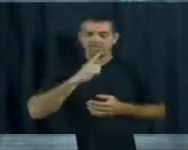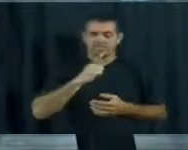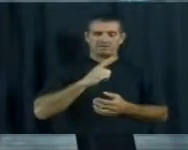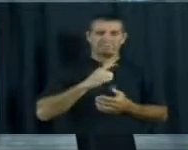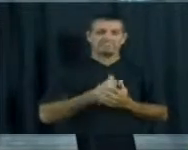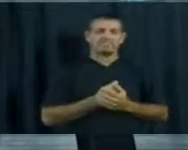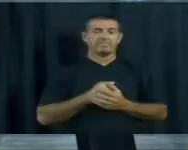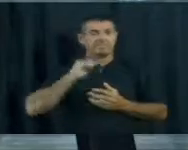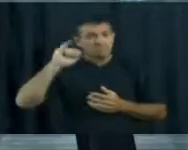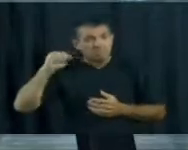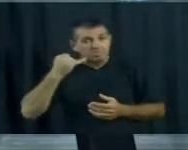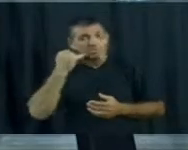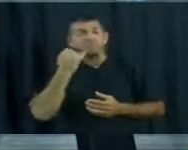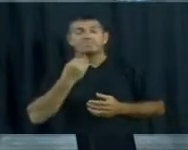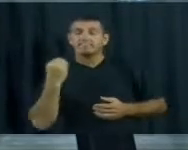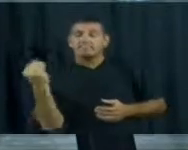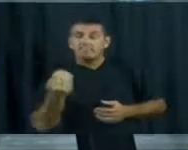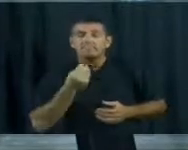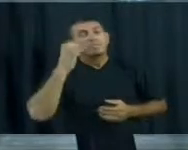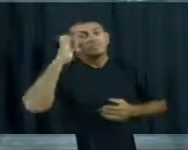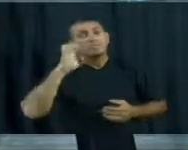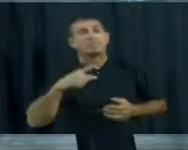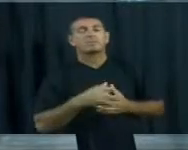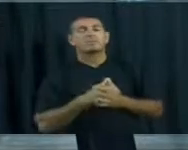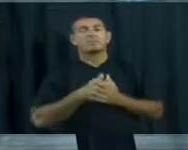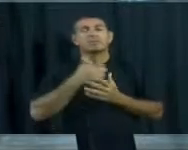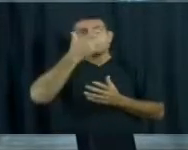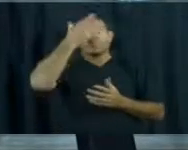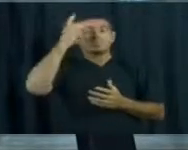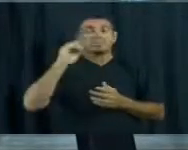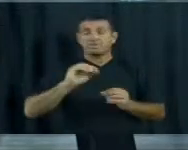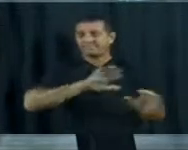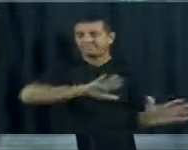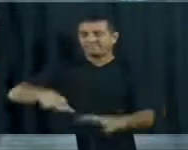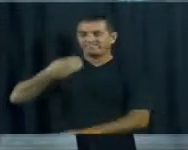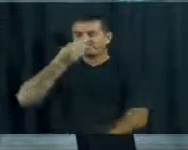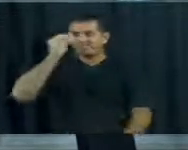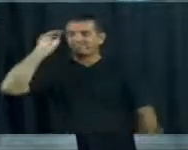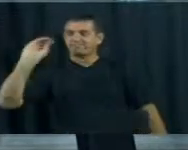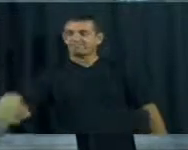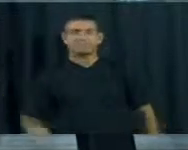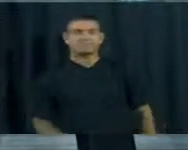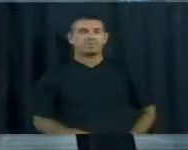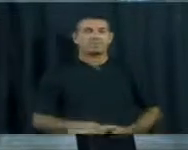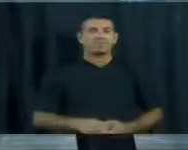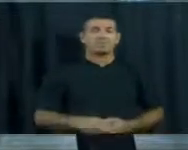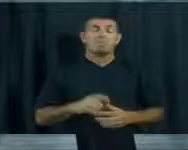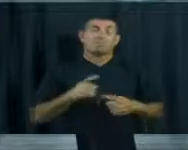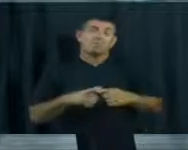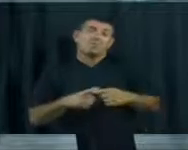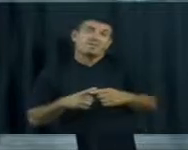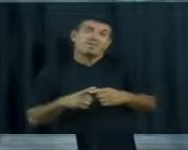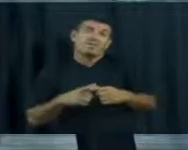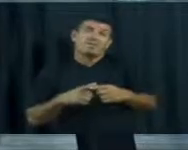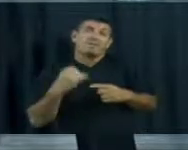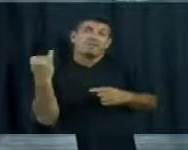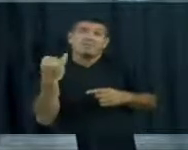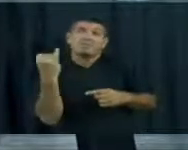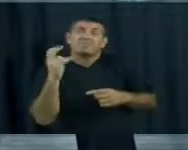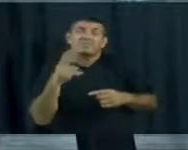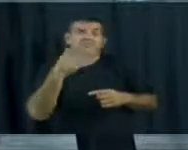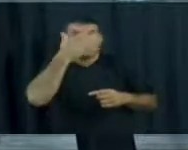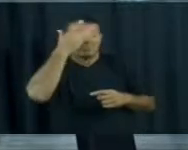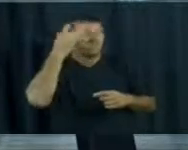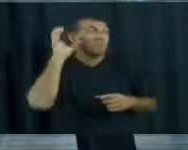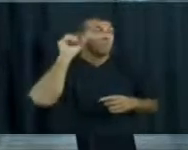ela geralmente ela é deixada de lado. Esse é o fato. Por quê? Existem sempre outras prioridades. Existe a prioridade